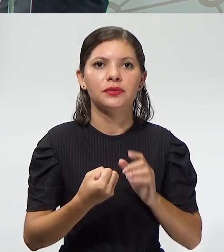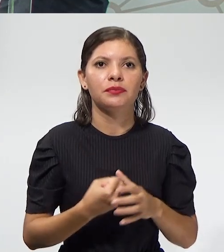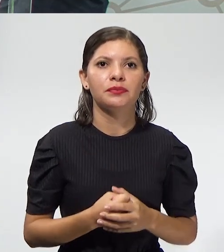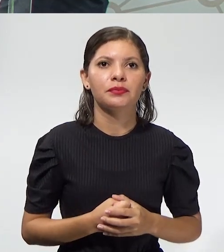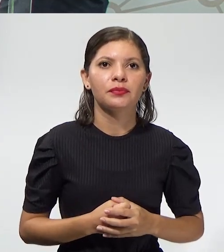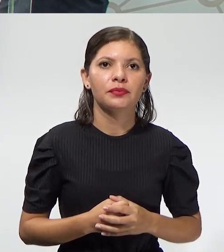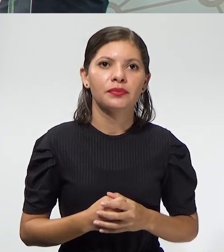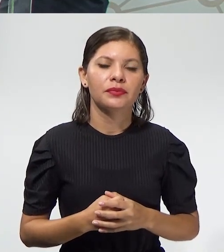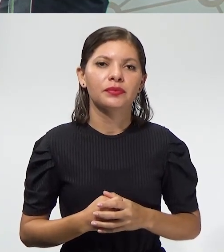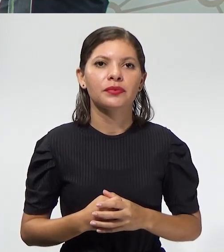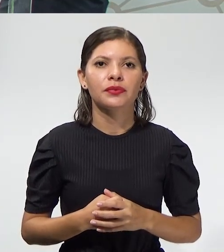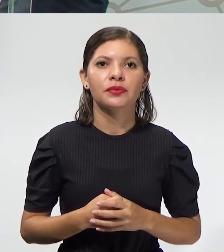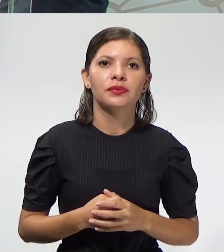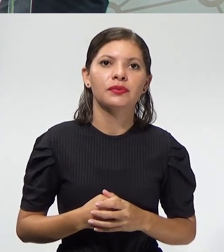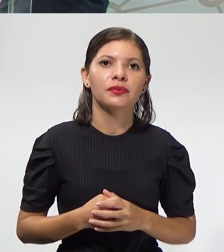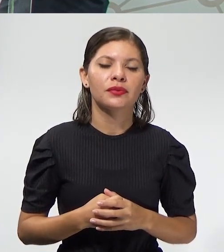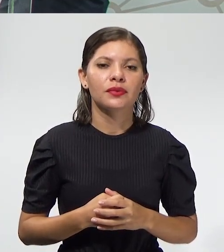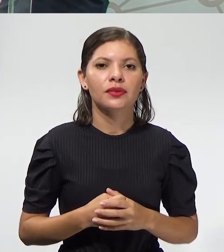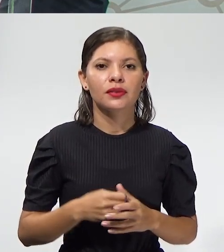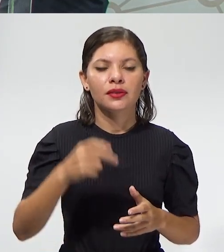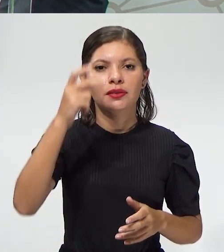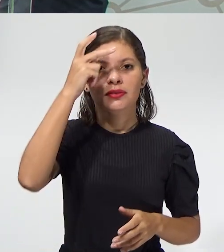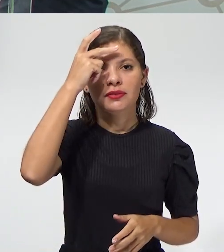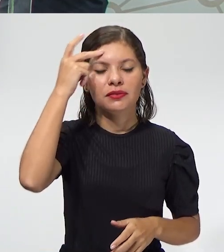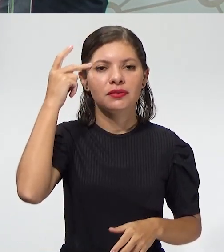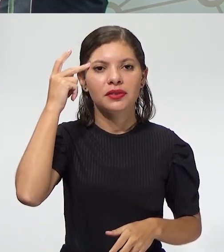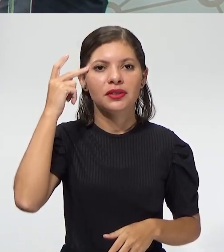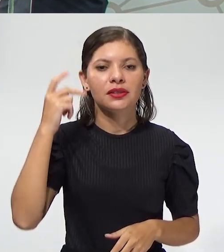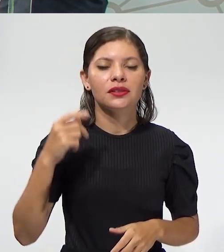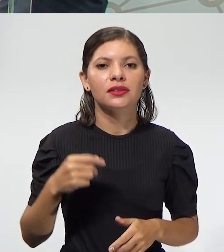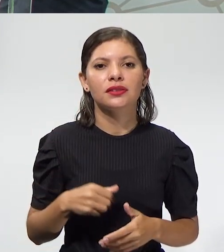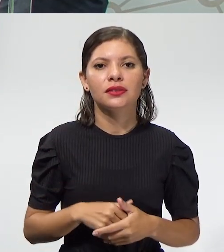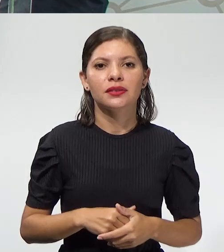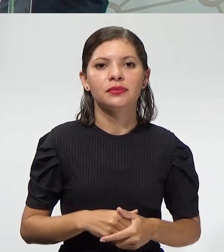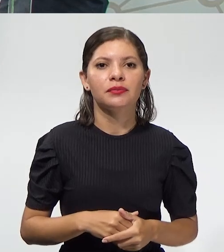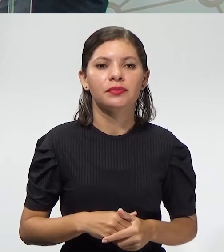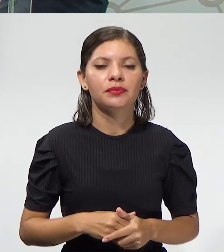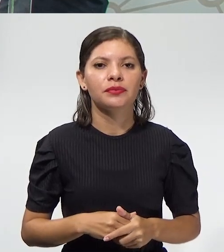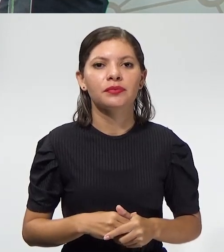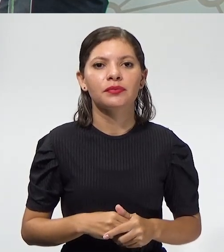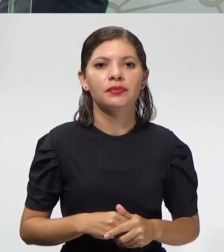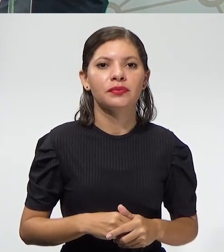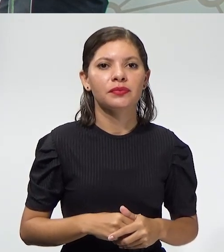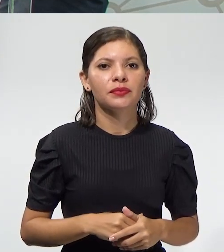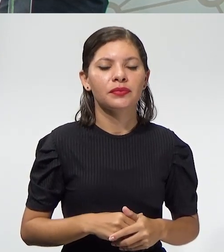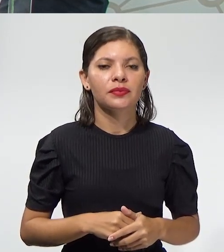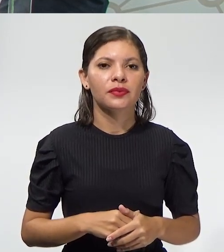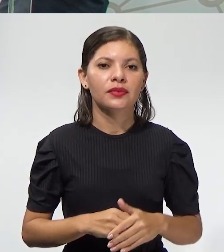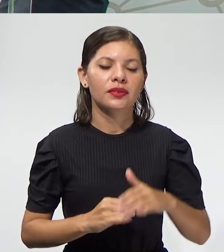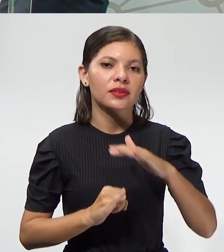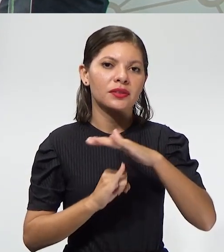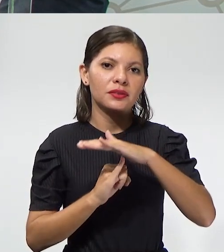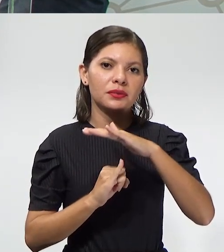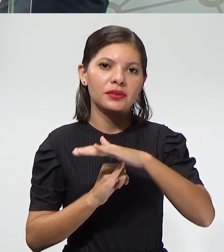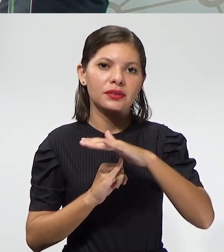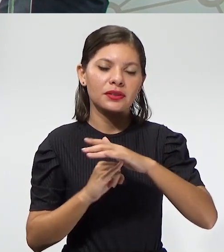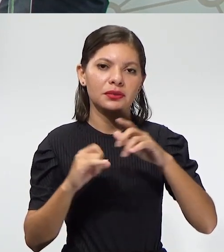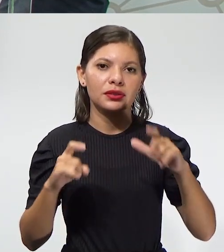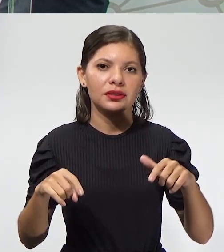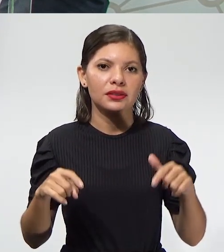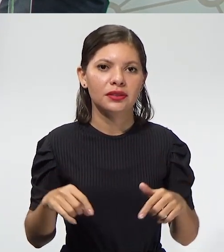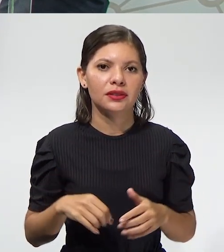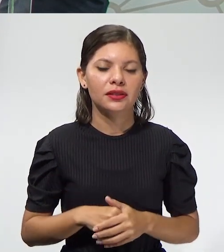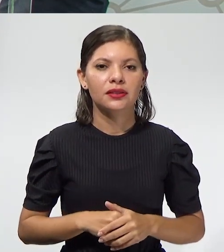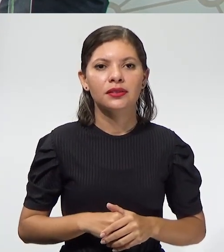mudando realidades, mas sem saber que realidades eu estou mudando. É a nossa logo, né? Da instituição. Mudando realidades. Mas quais são